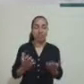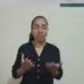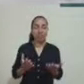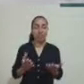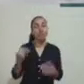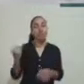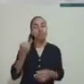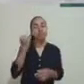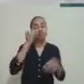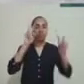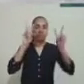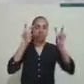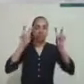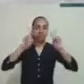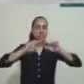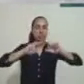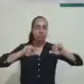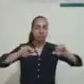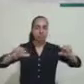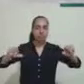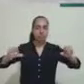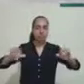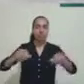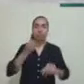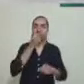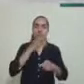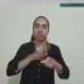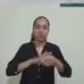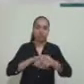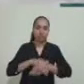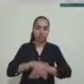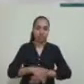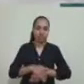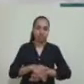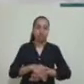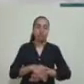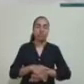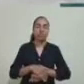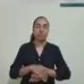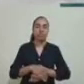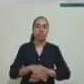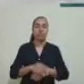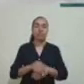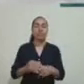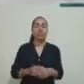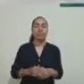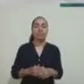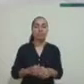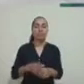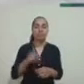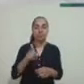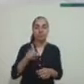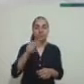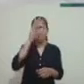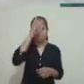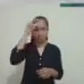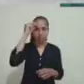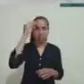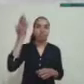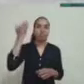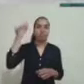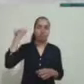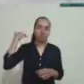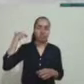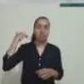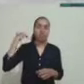nosso município. Boa noite ao Dr. Caldas, nosso vice-prefeito, que será